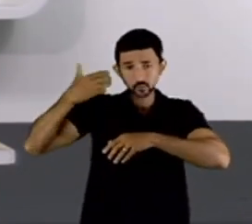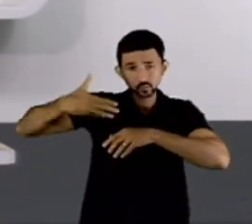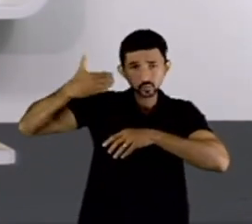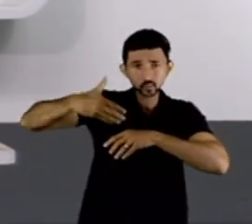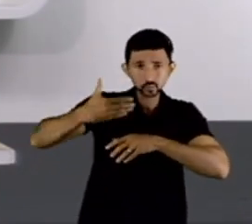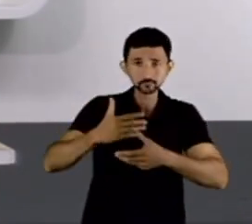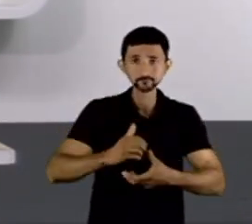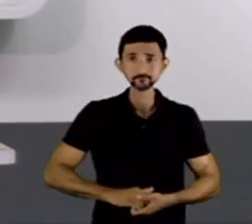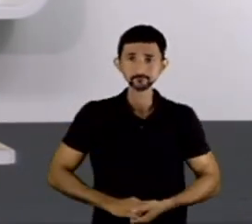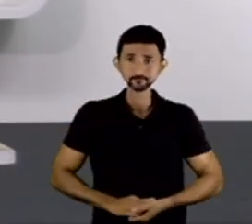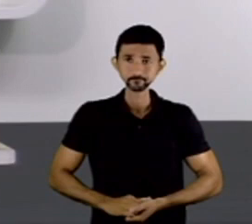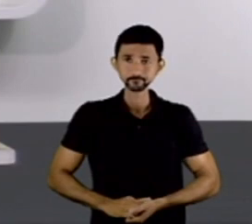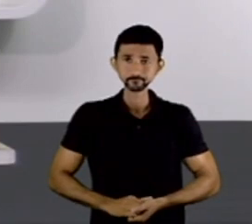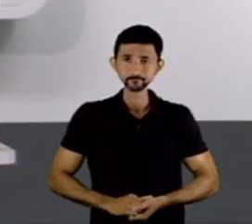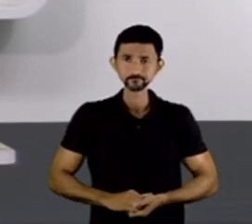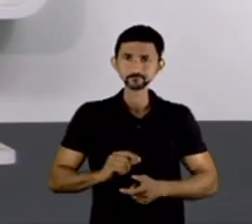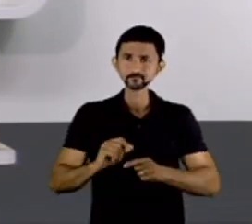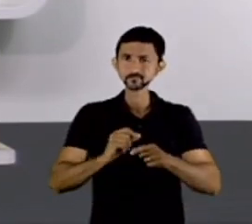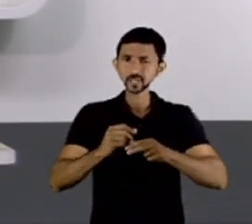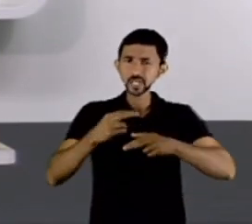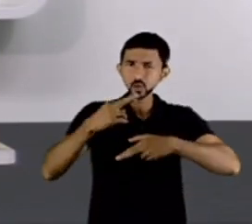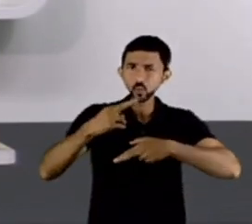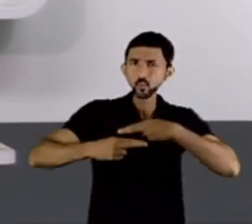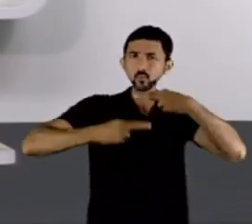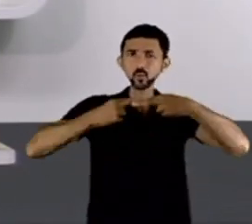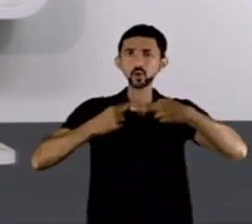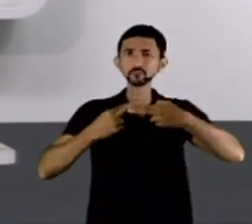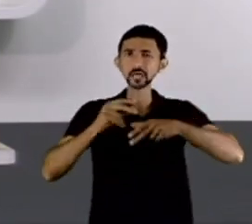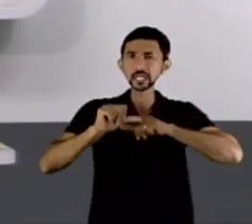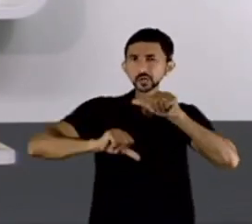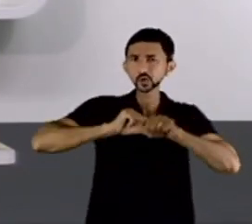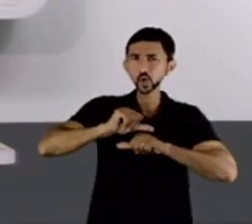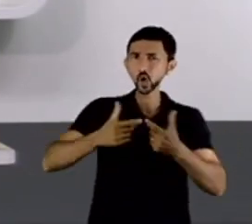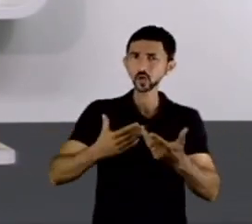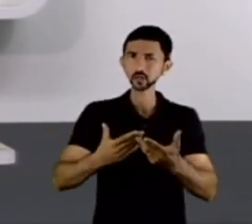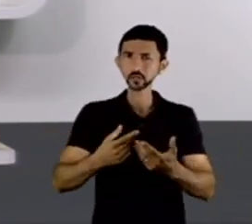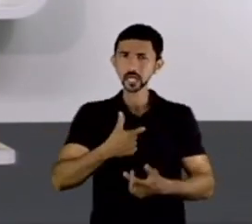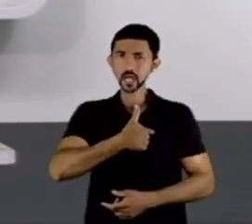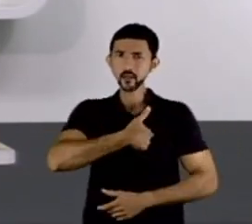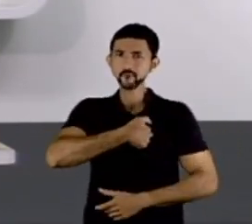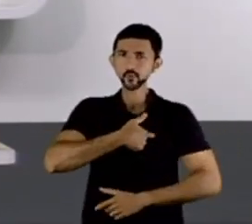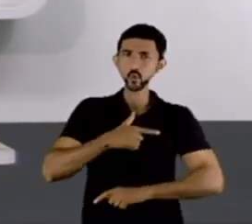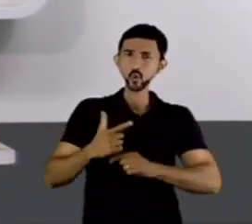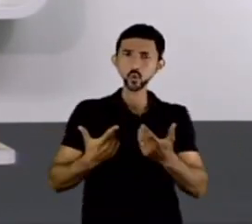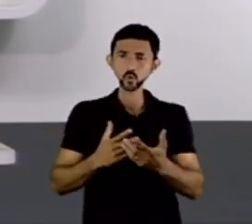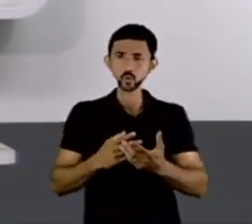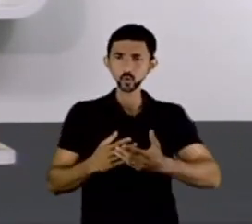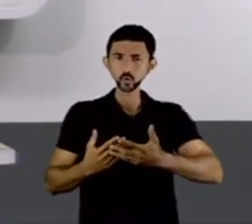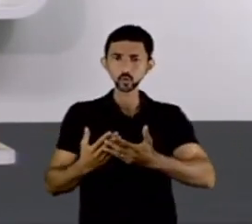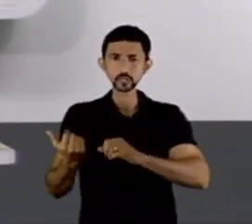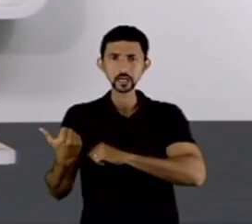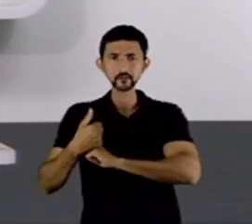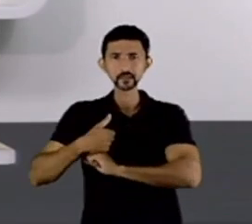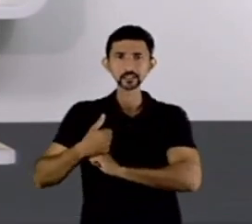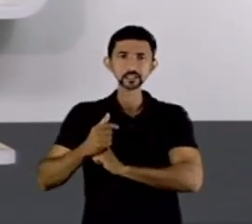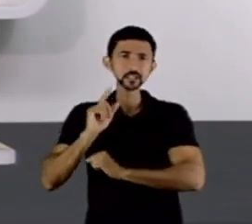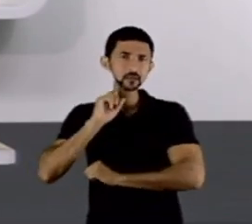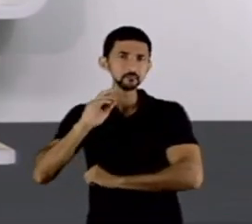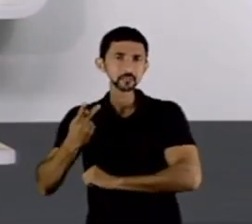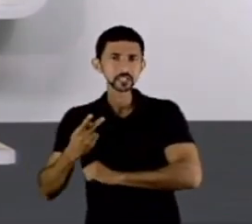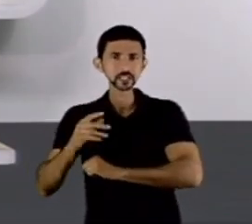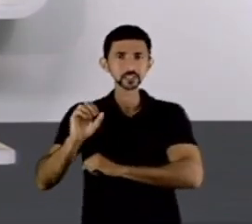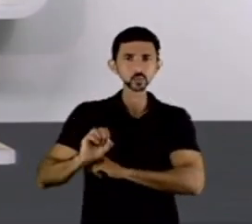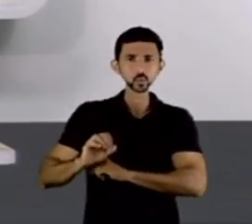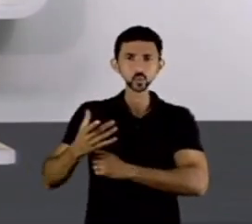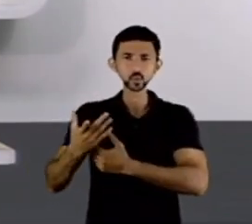início? Houve grandes transformações nessa mudança? O Getúlio representa as oligarquias do Sul e Minas e